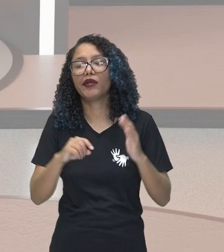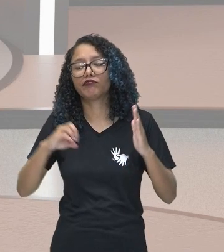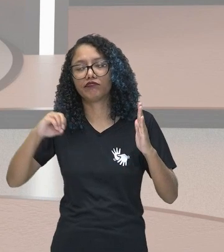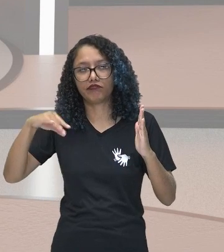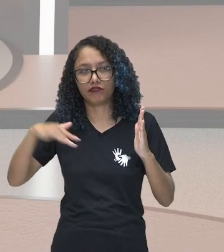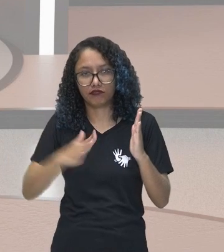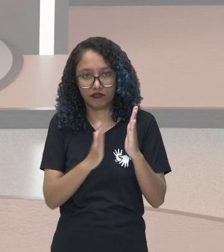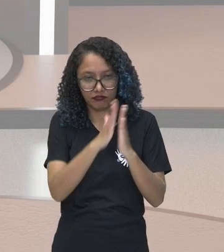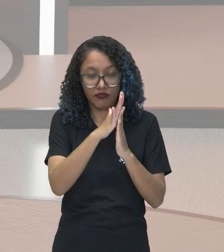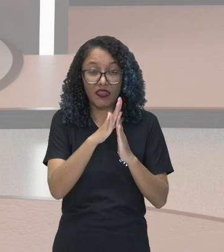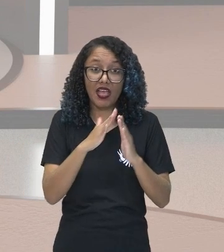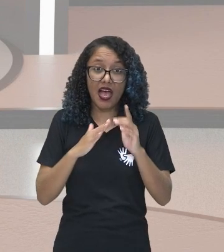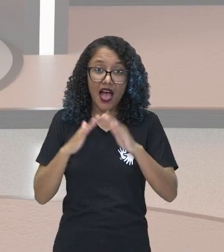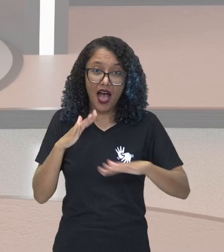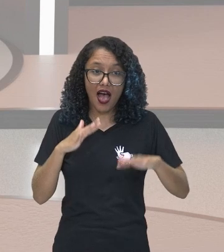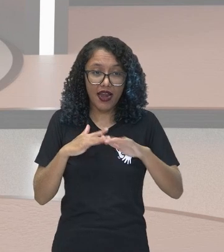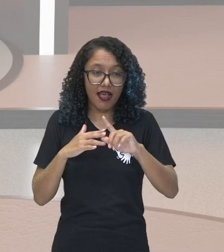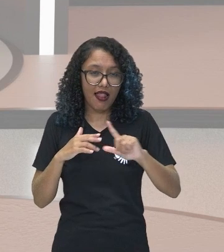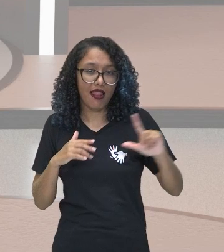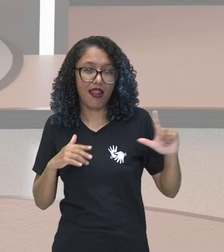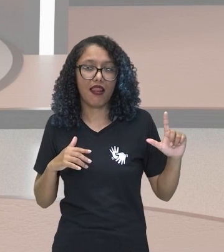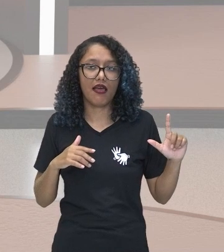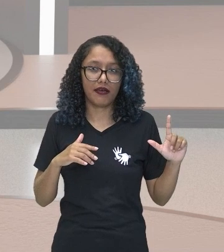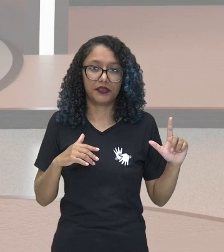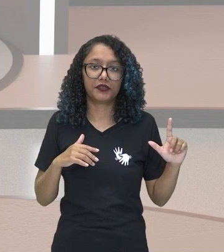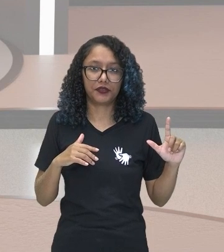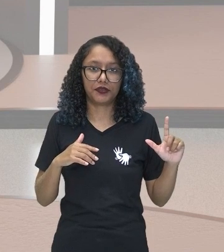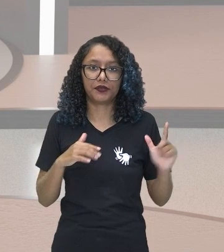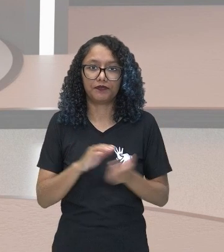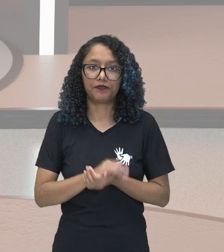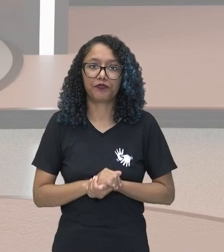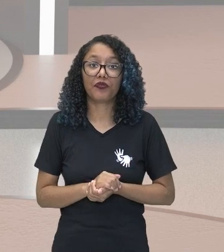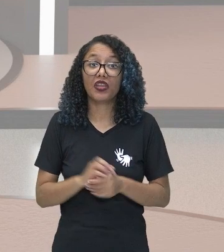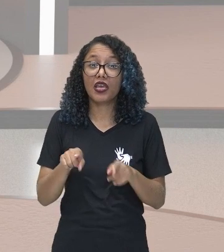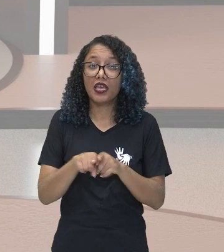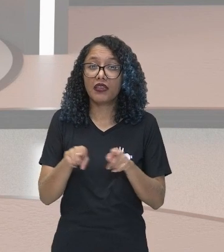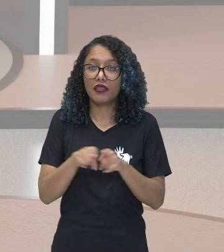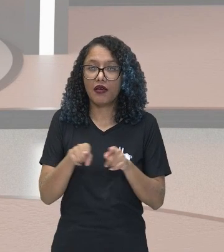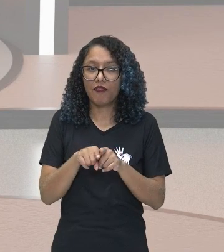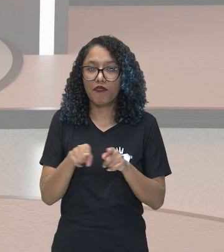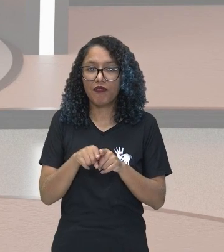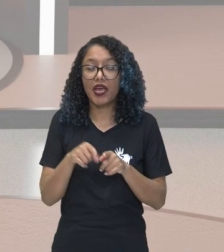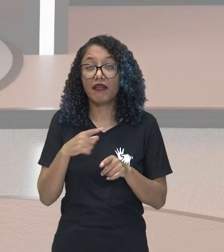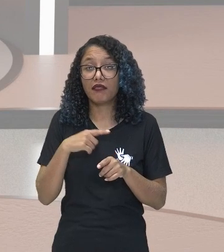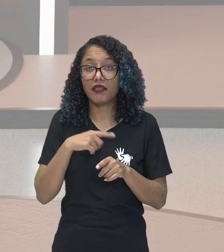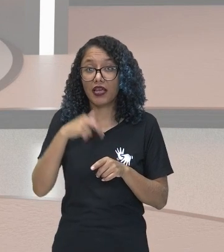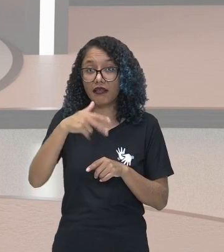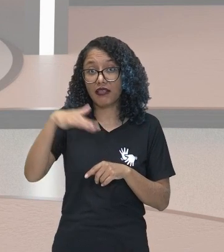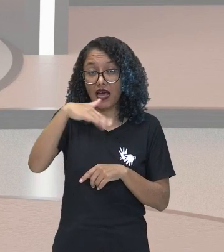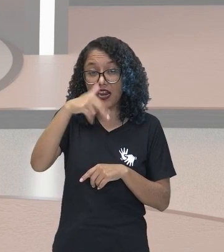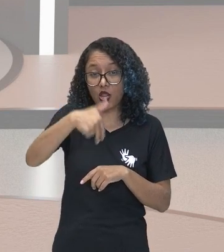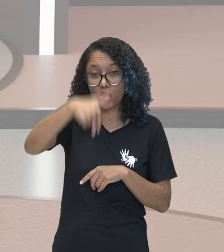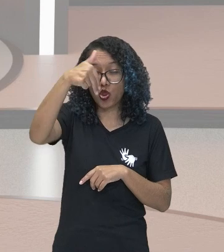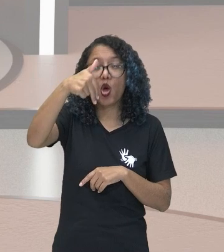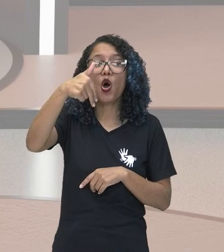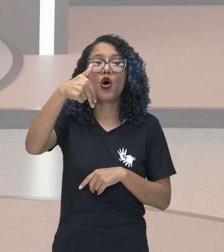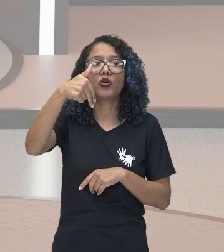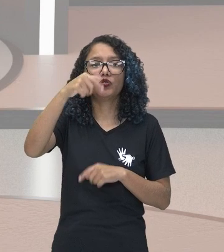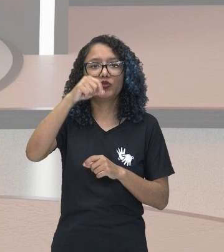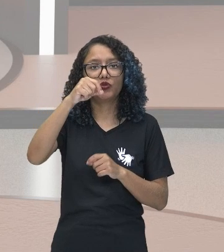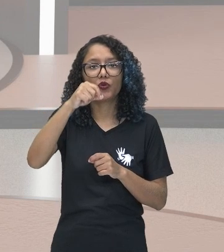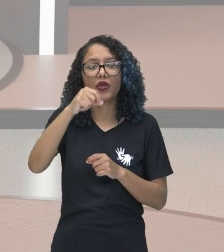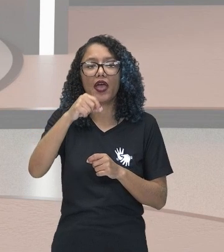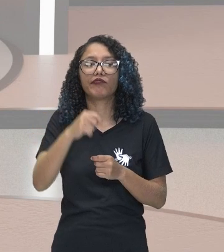a leste. Mas além disso, vai também ser banhado pelo Mar Mediterrâneo ao norte, dando